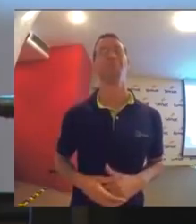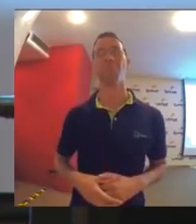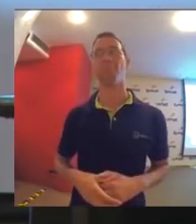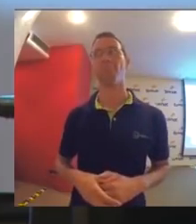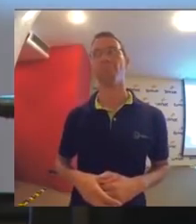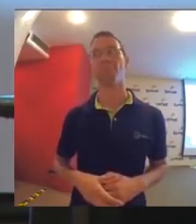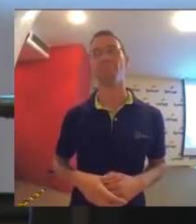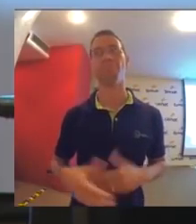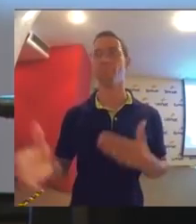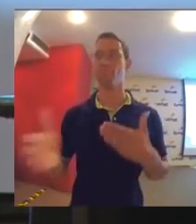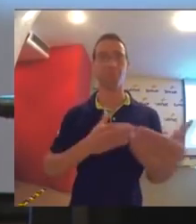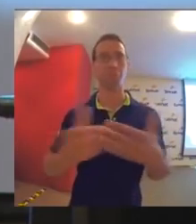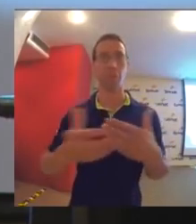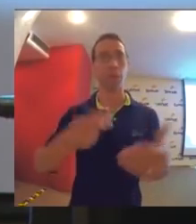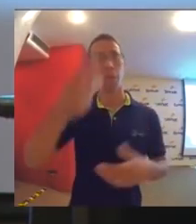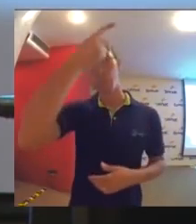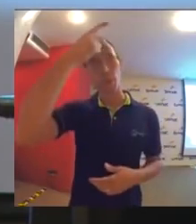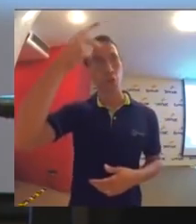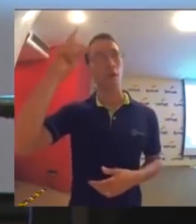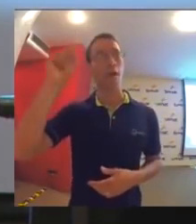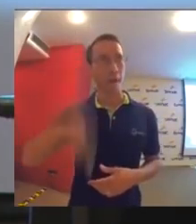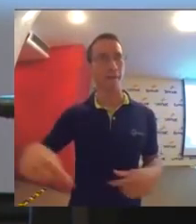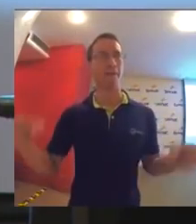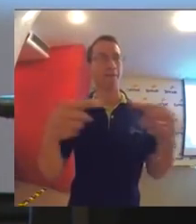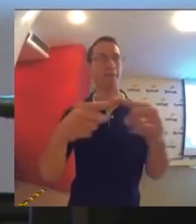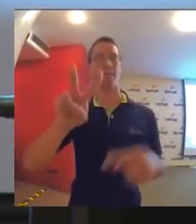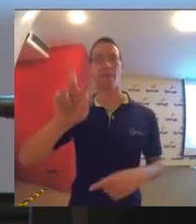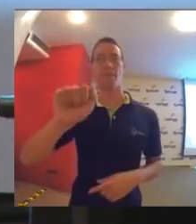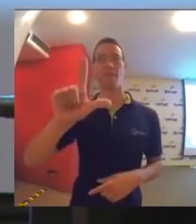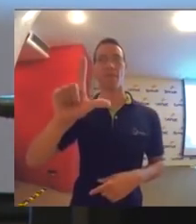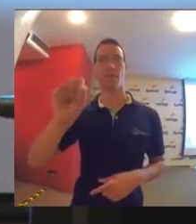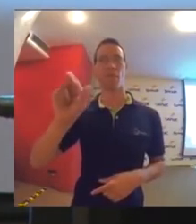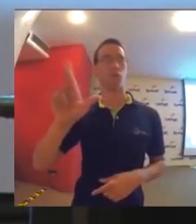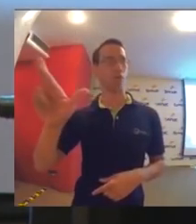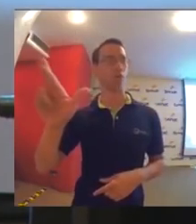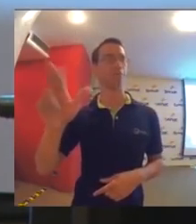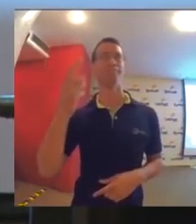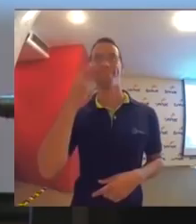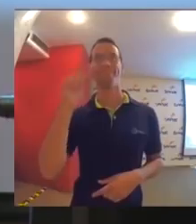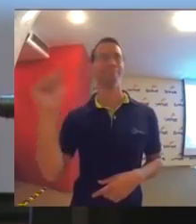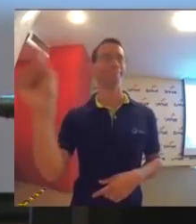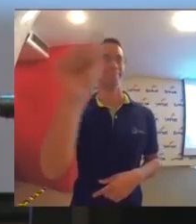Qualquer pessoa é movida por valores, pode nem se aperceber.